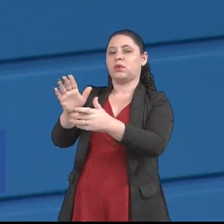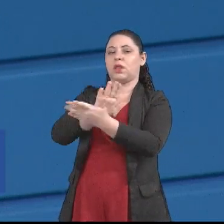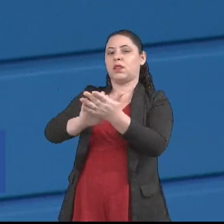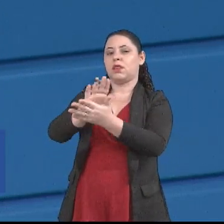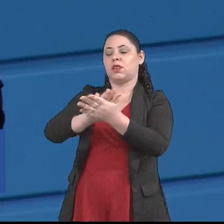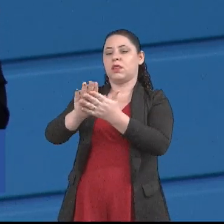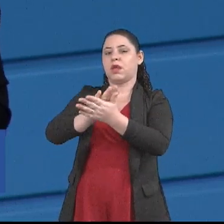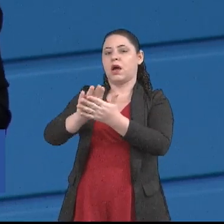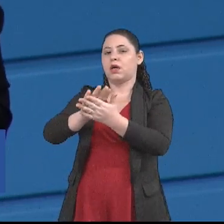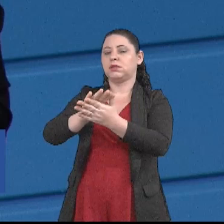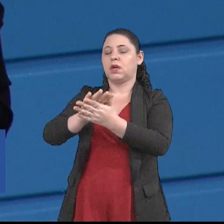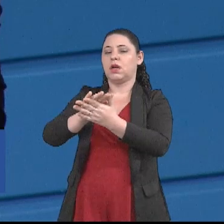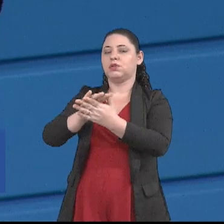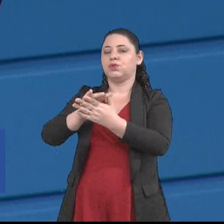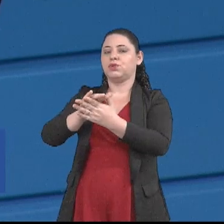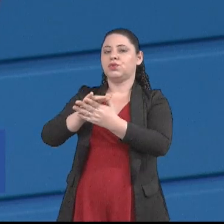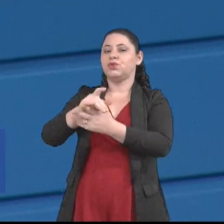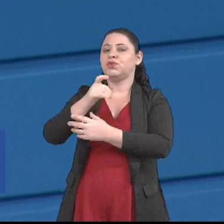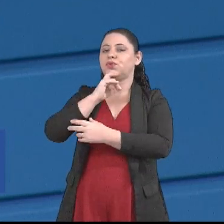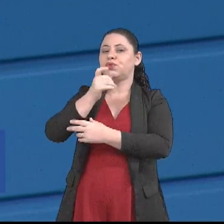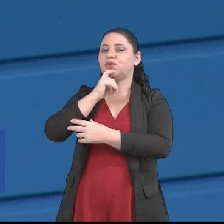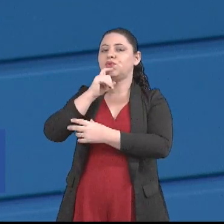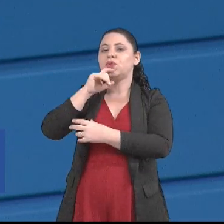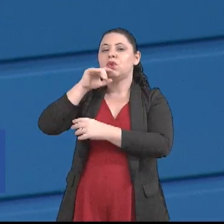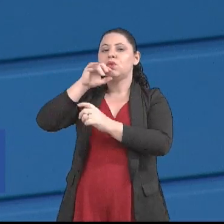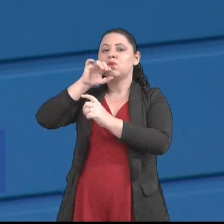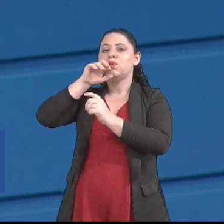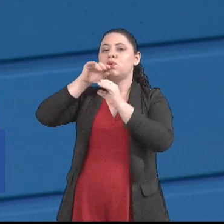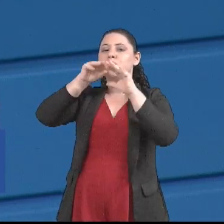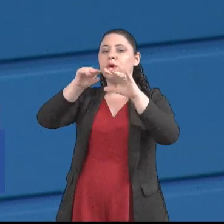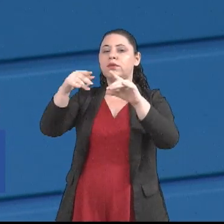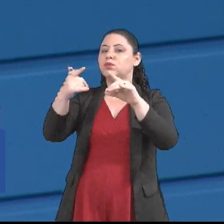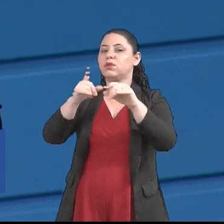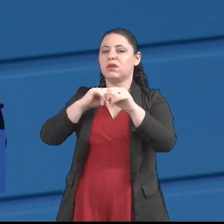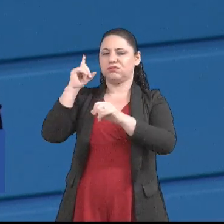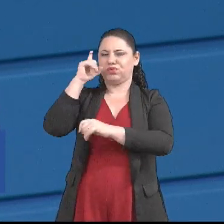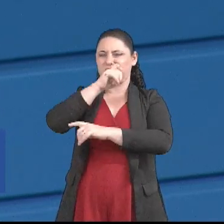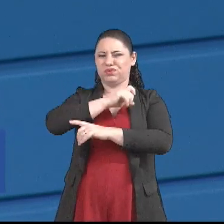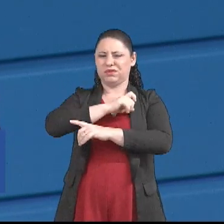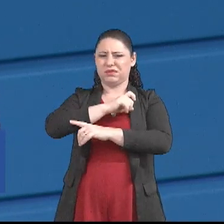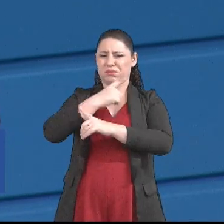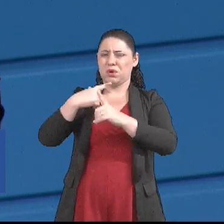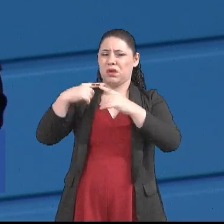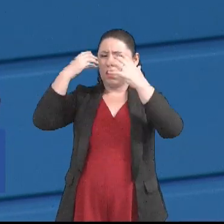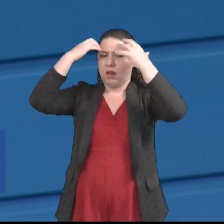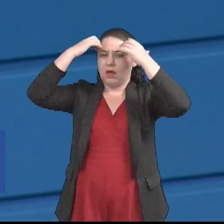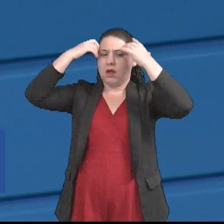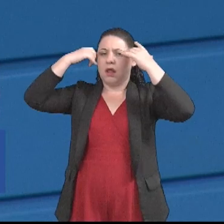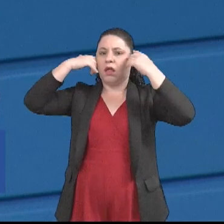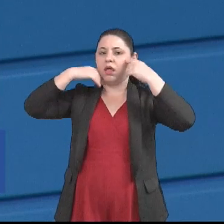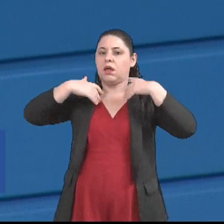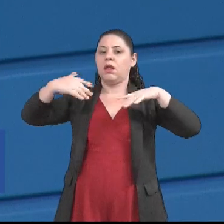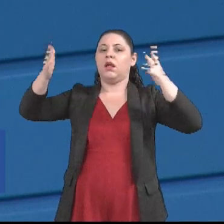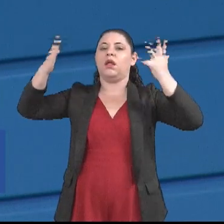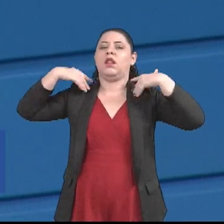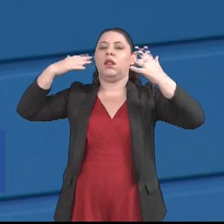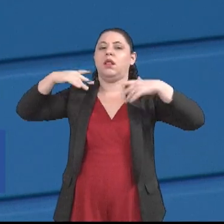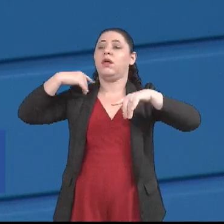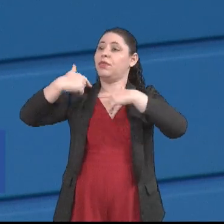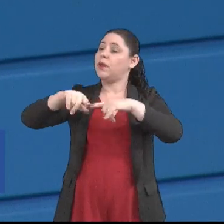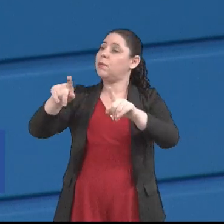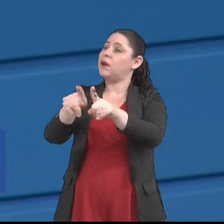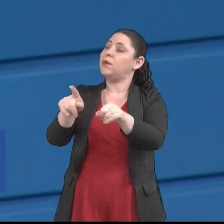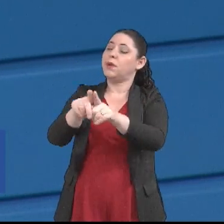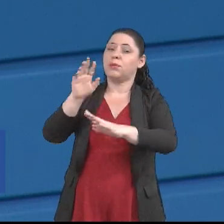dispõe de um sistema de climatização, e isso tem dificultado muito o aprendizado para os alunos, né? Dificultado também o trabalho